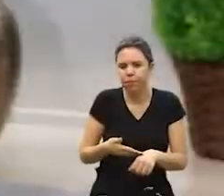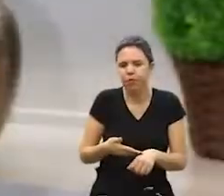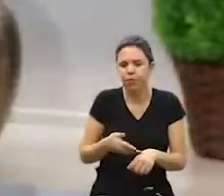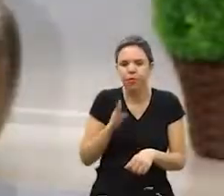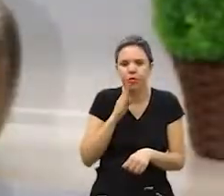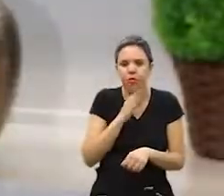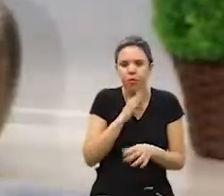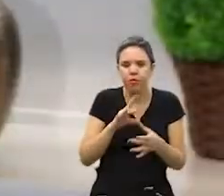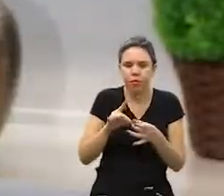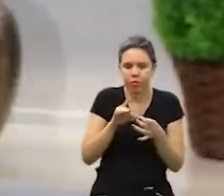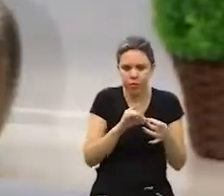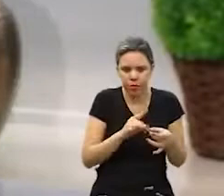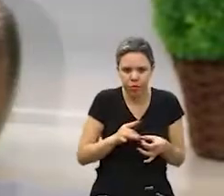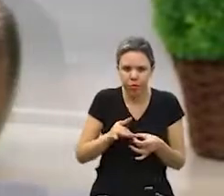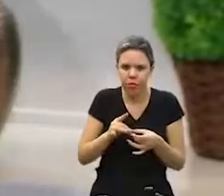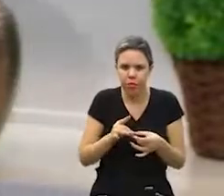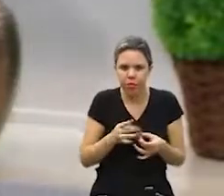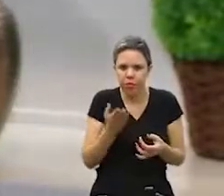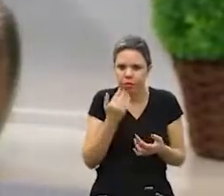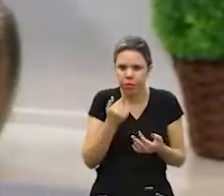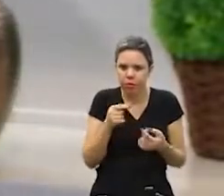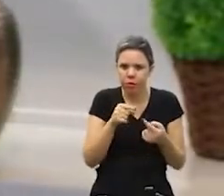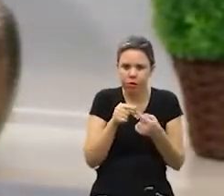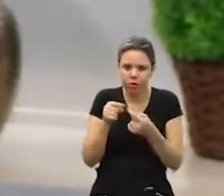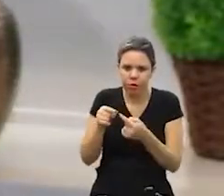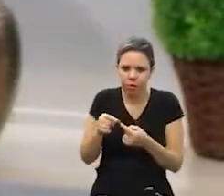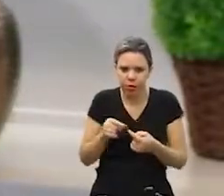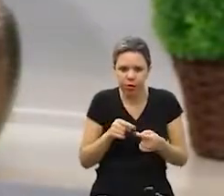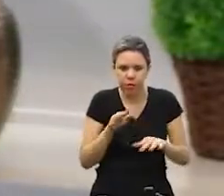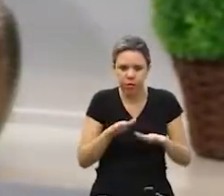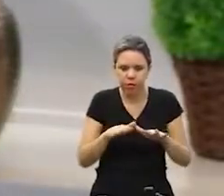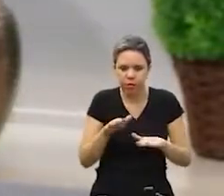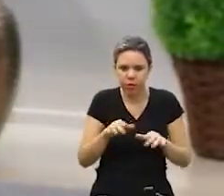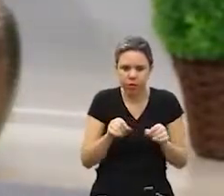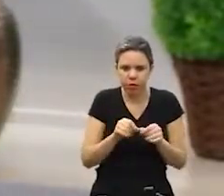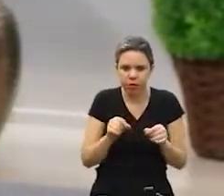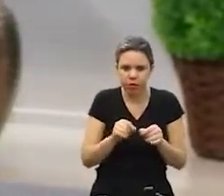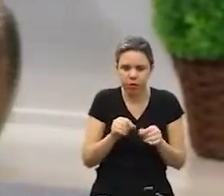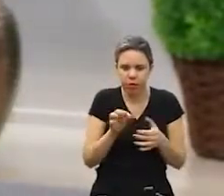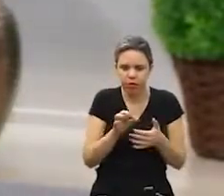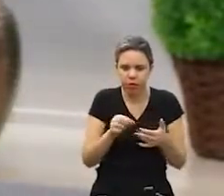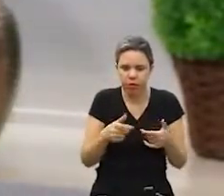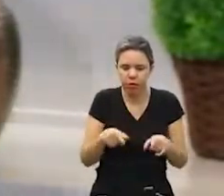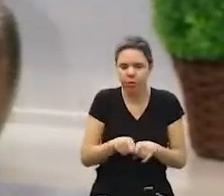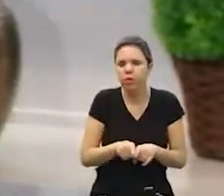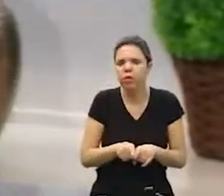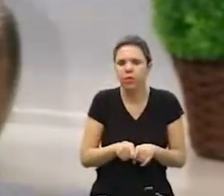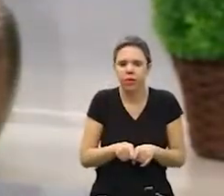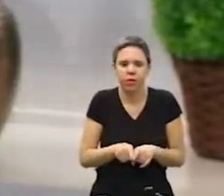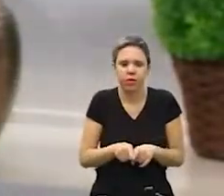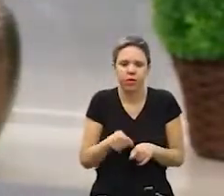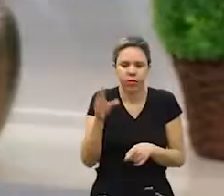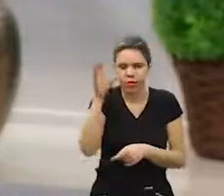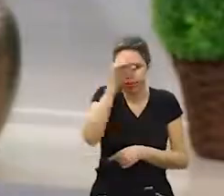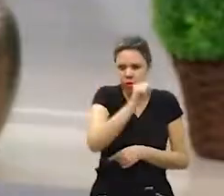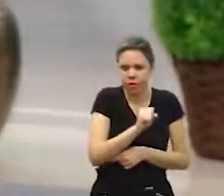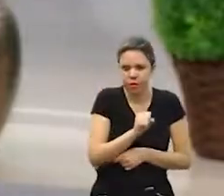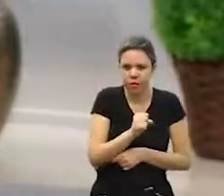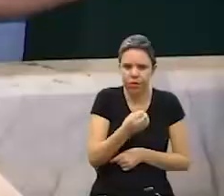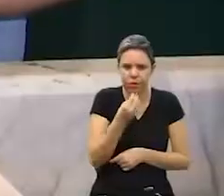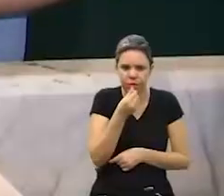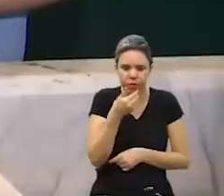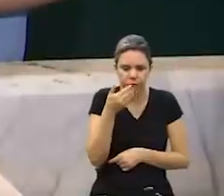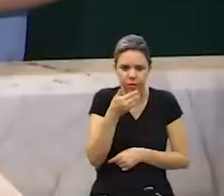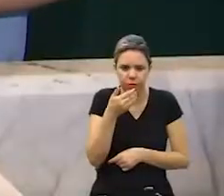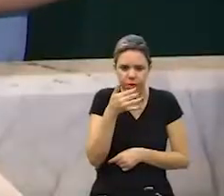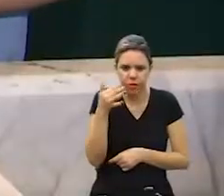confeitaria e o bar andam em conjunto. Porque quando você come, harmoniza. Então tudo isso também faz um conjunto, né? De você aprender a sentir